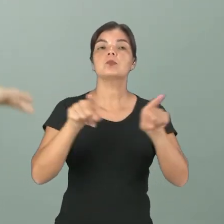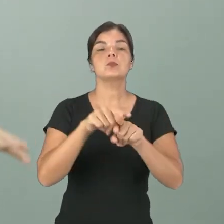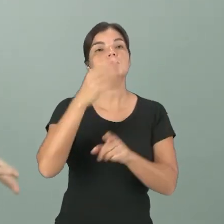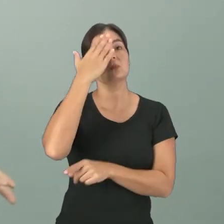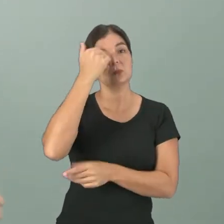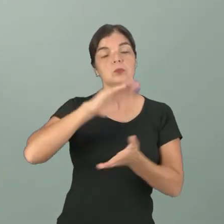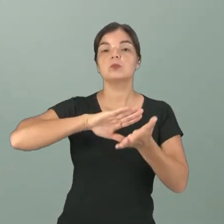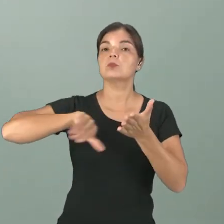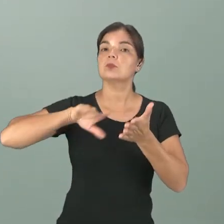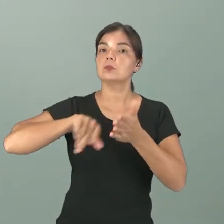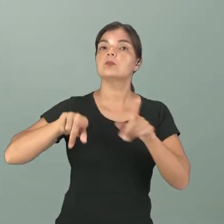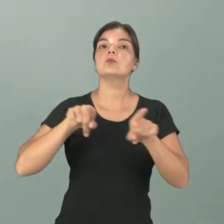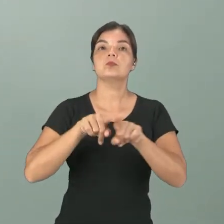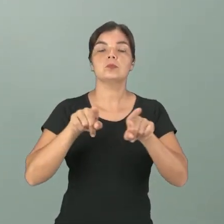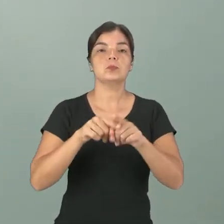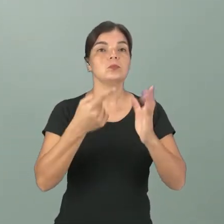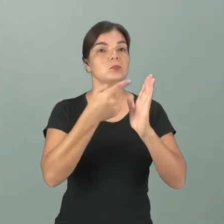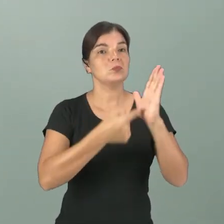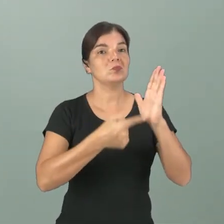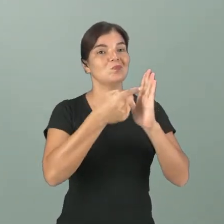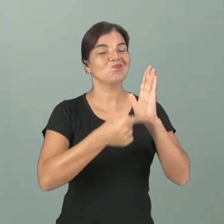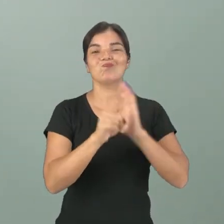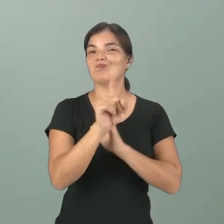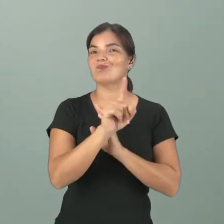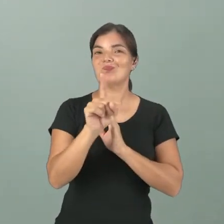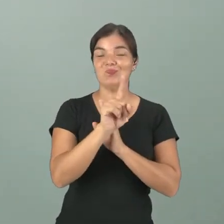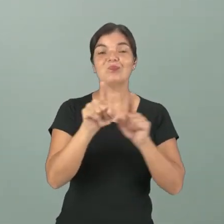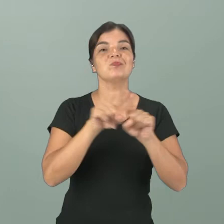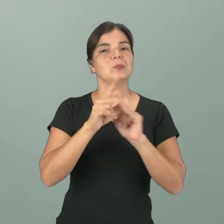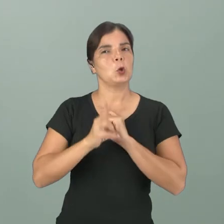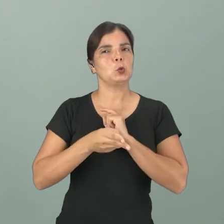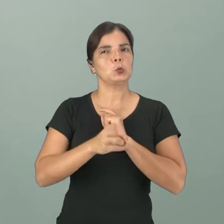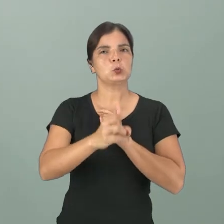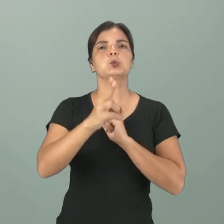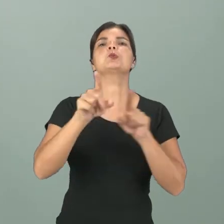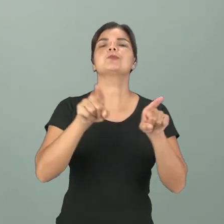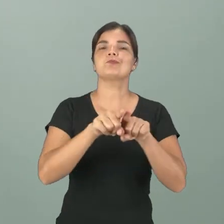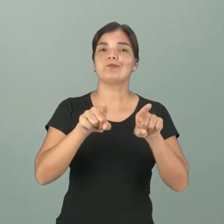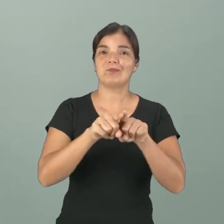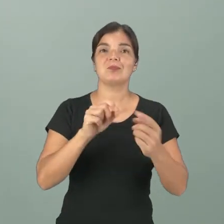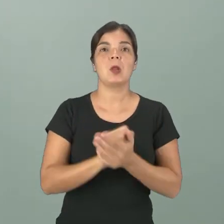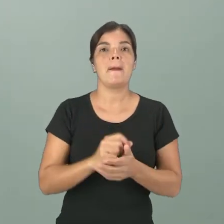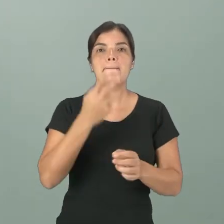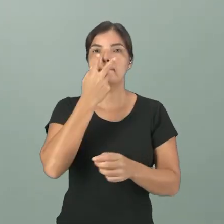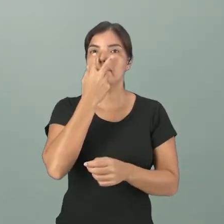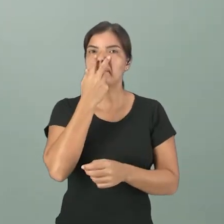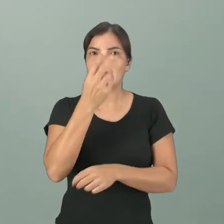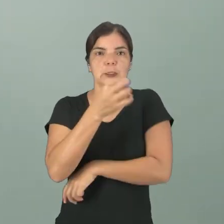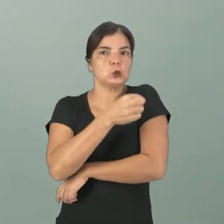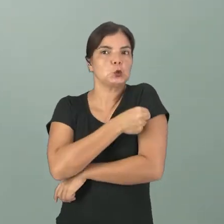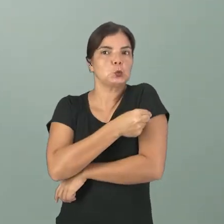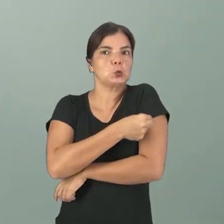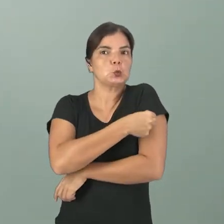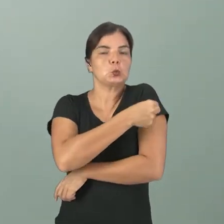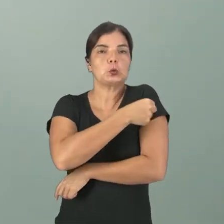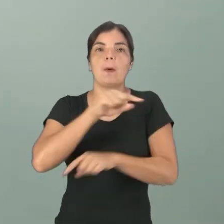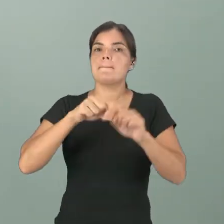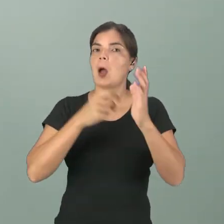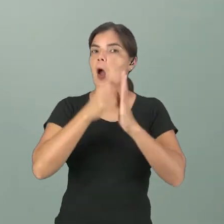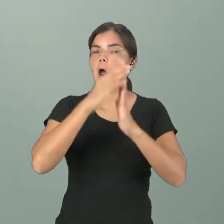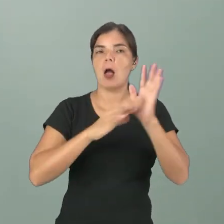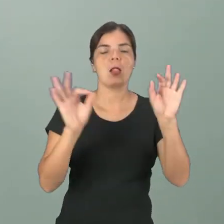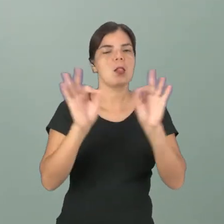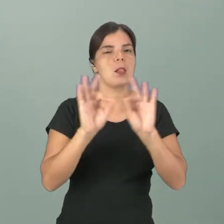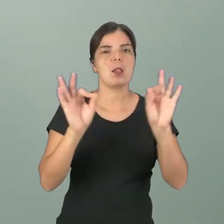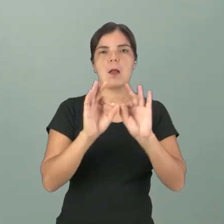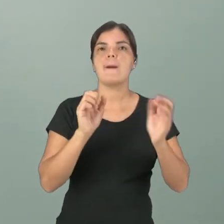gente sabe que sai, essas escarificações não. Elas são permanentes, é como se fossem tatuagens, mas não são pintadas.